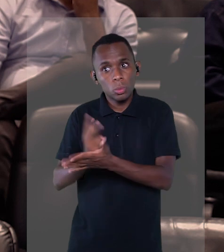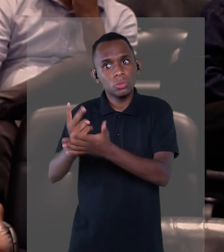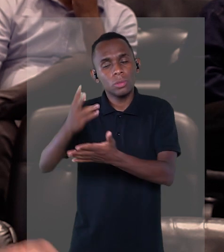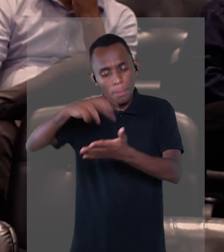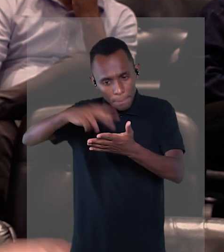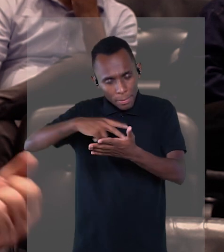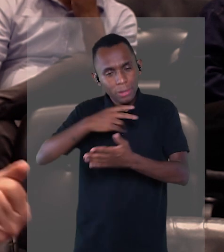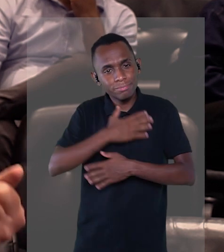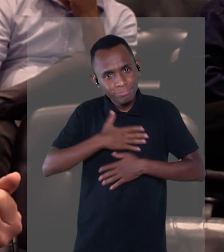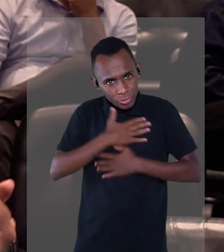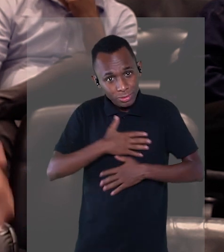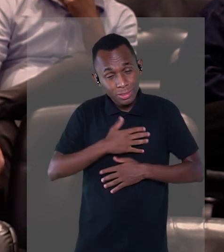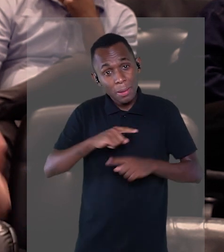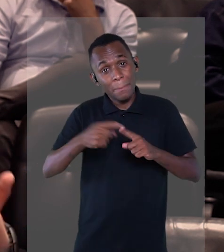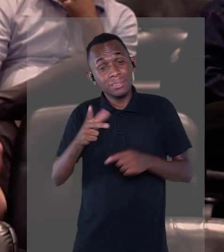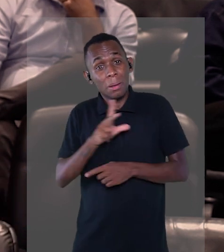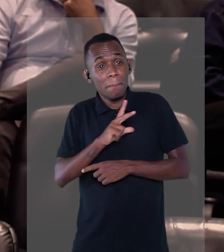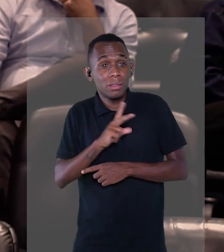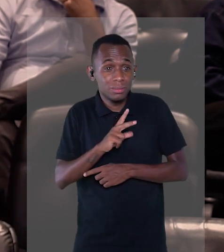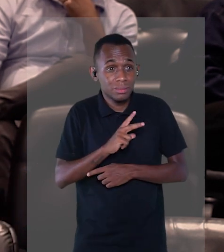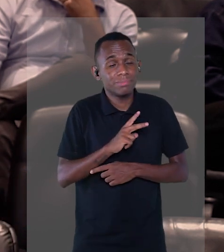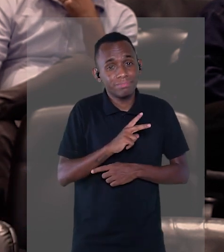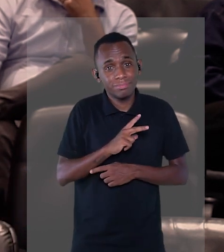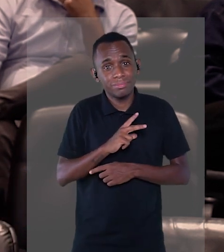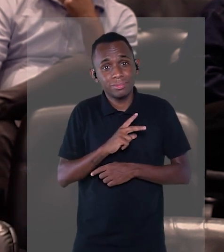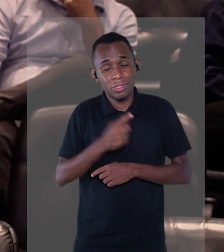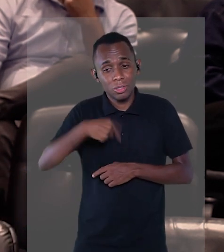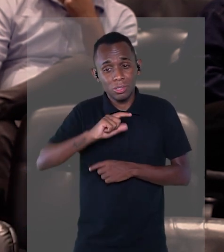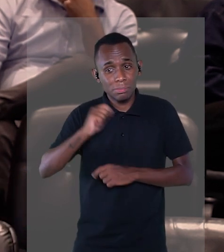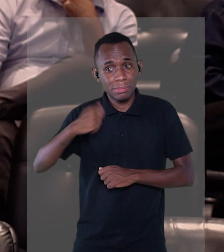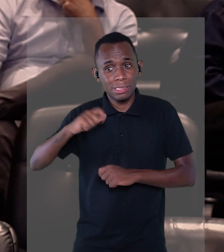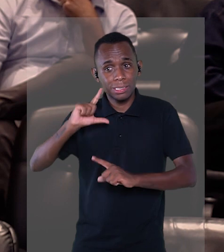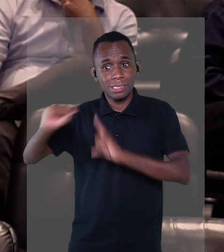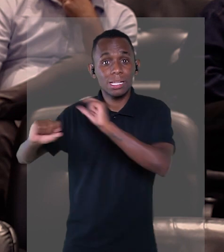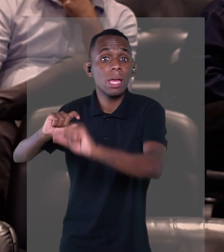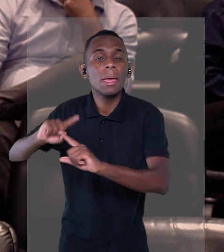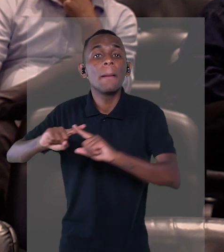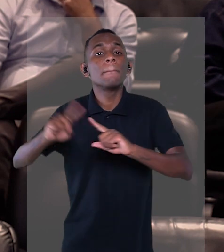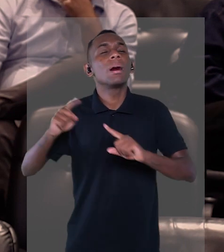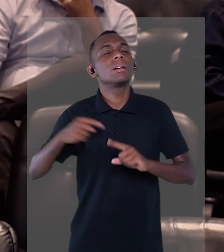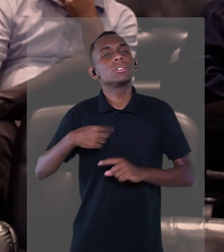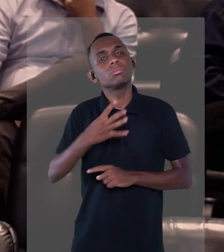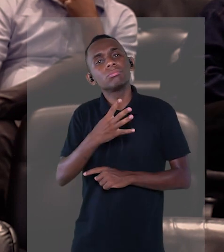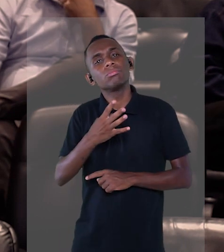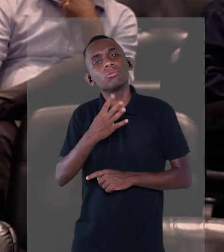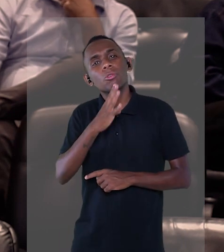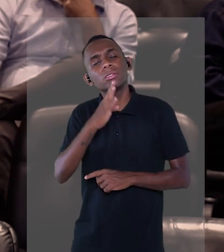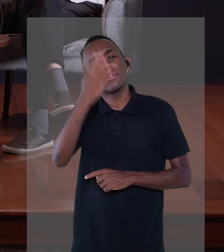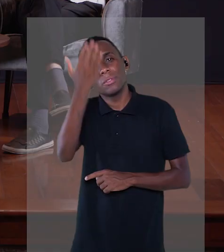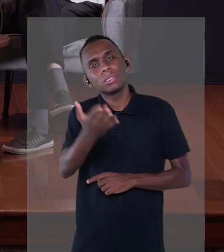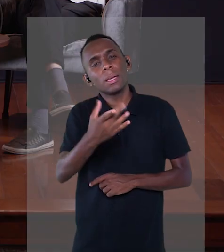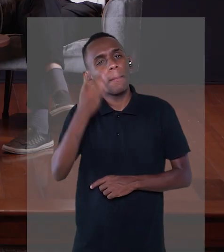alegria. Infelizmente, por questões pessoais, nós vamos ter que sair, mas foi muito bom ter vindo aqui te encontrar. Te agradeço